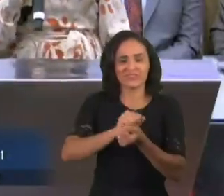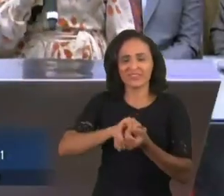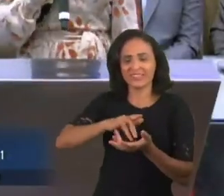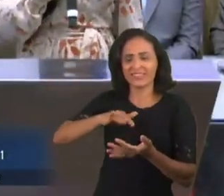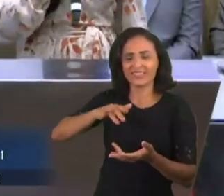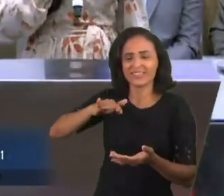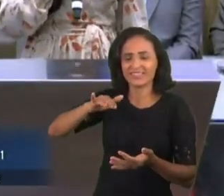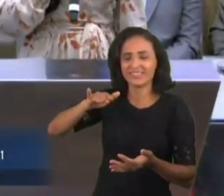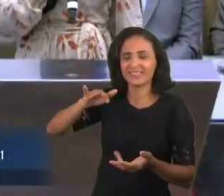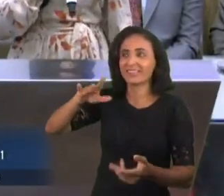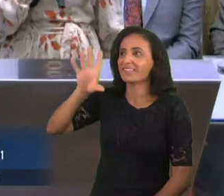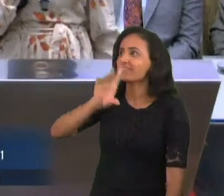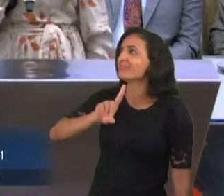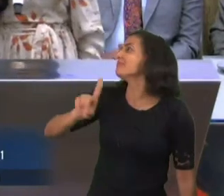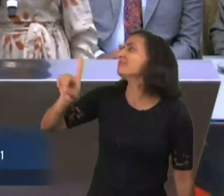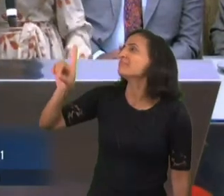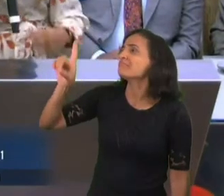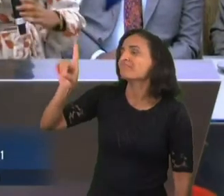glória.